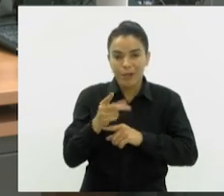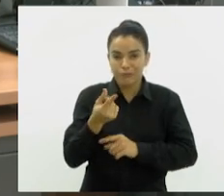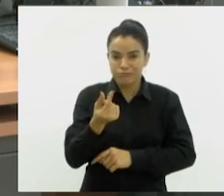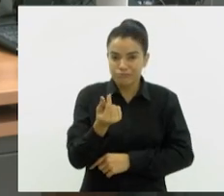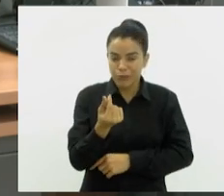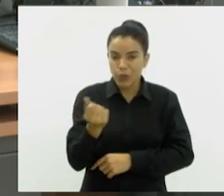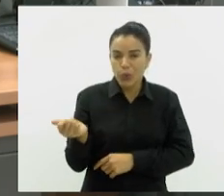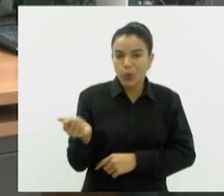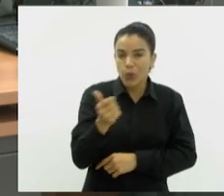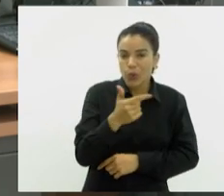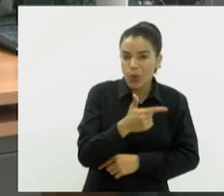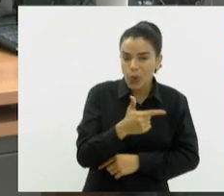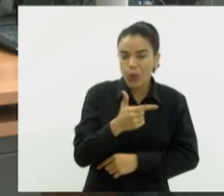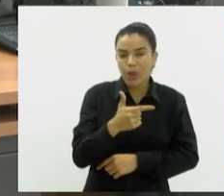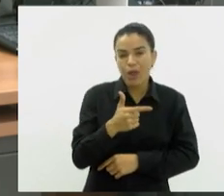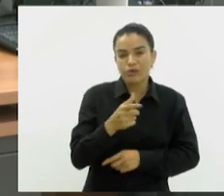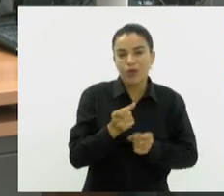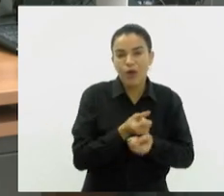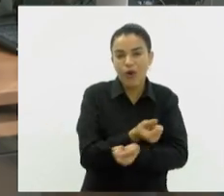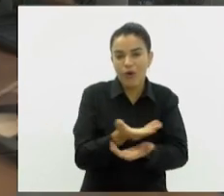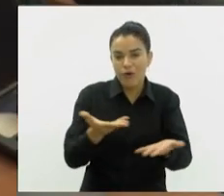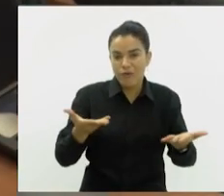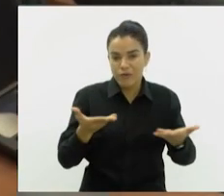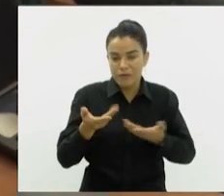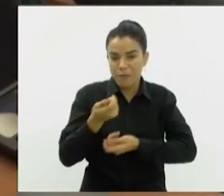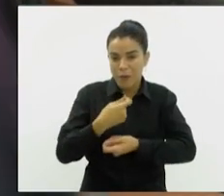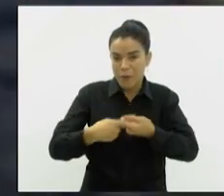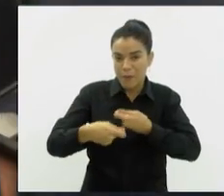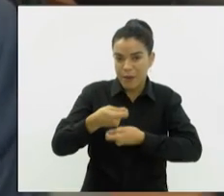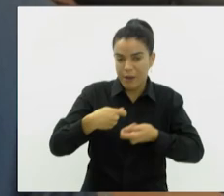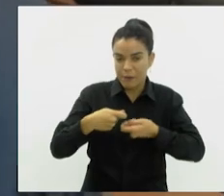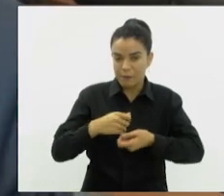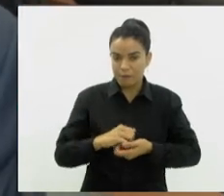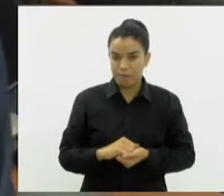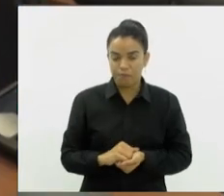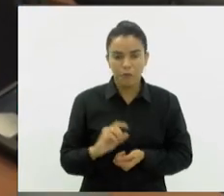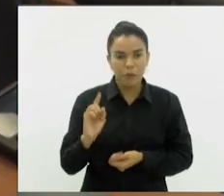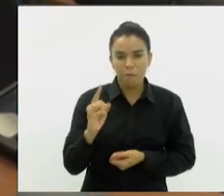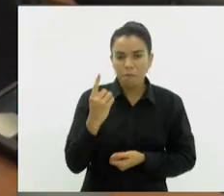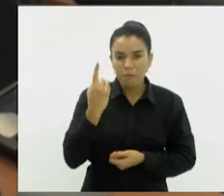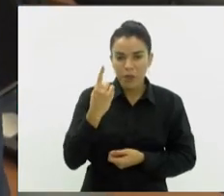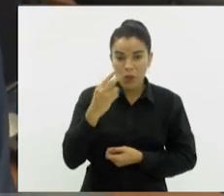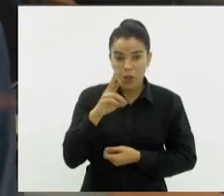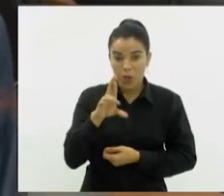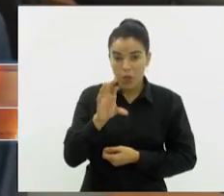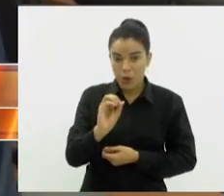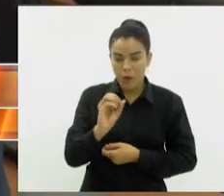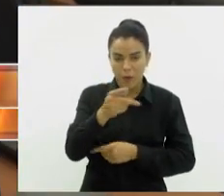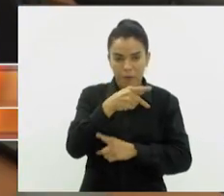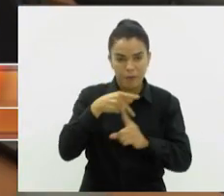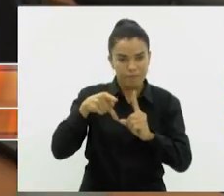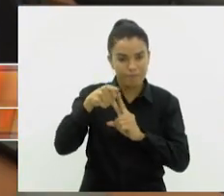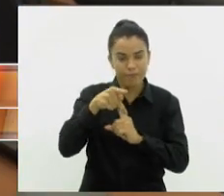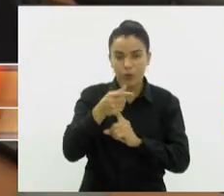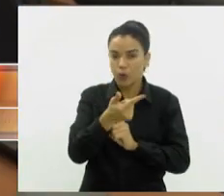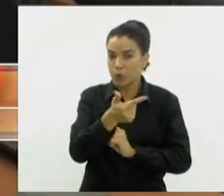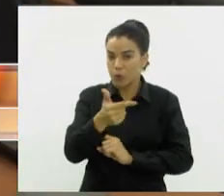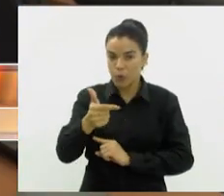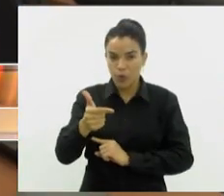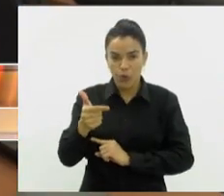o que são praticados pelo mercado primeiro que o rio previdência não tem